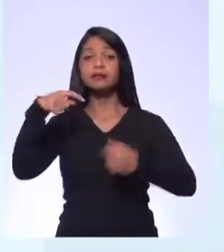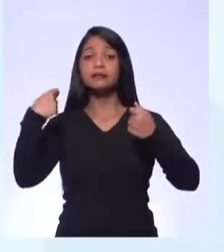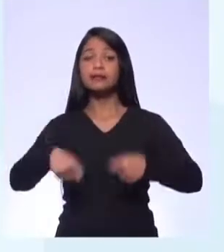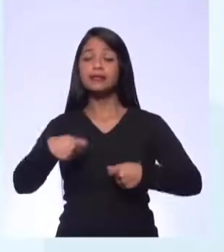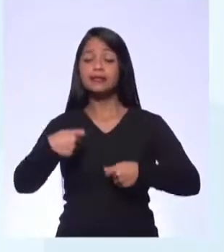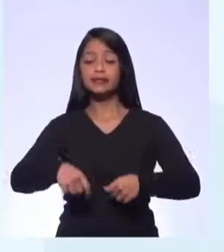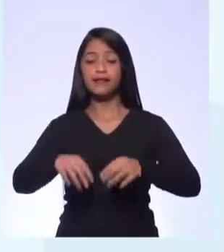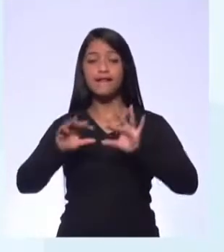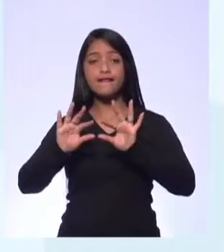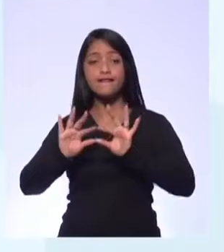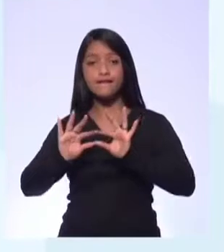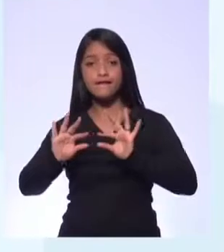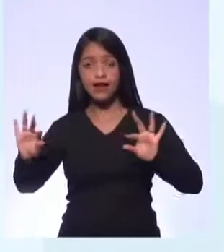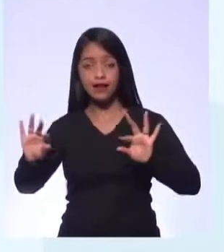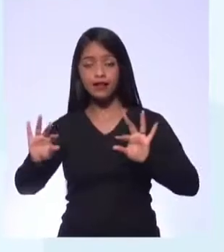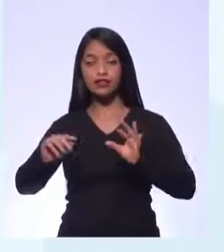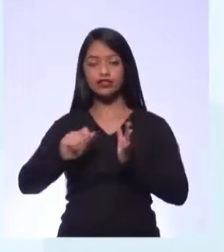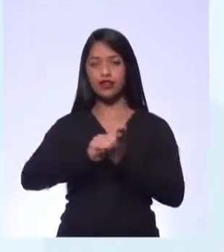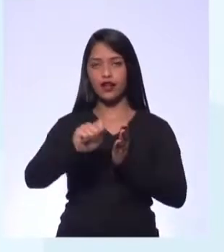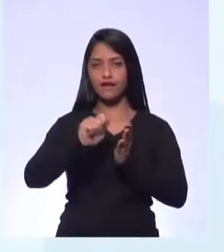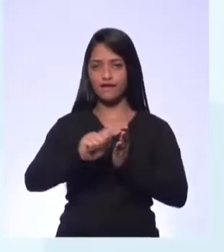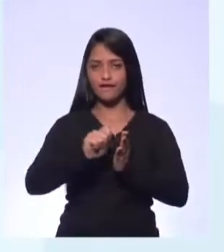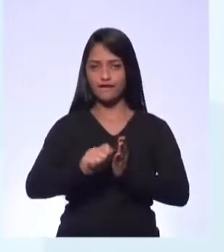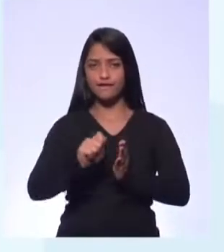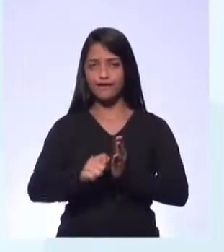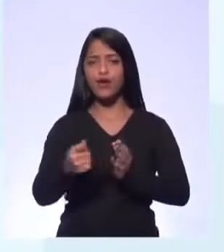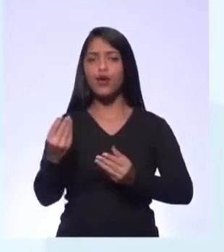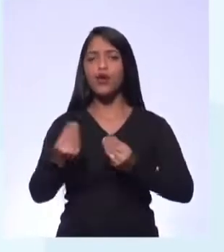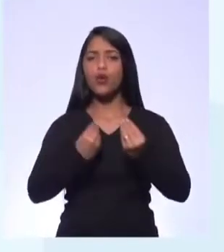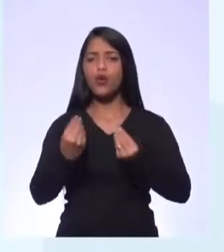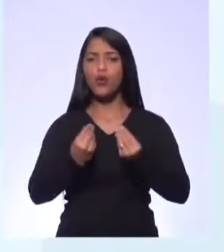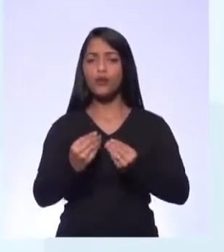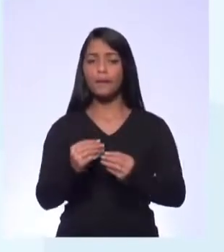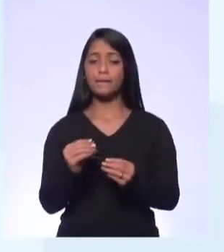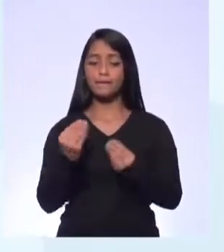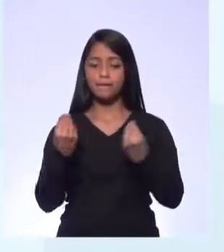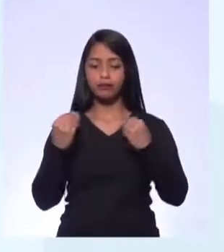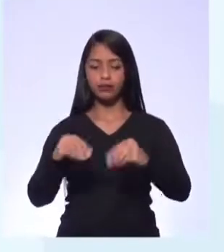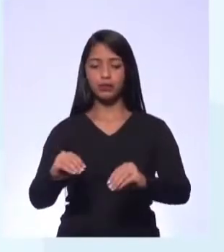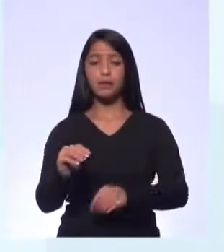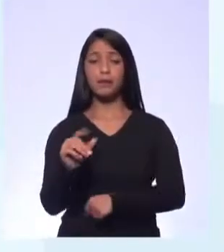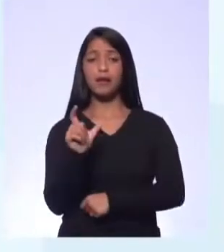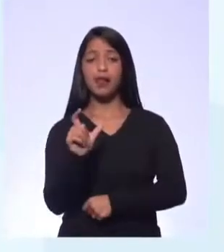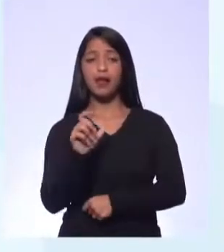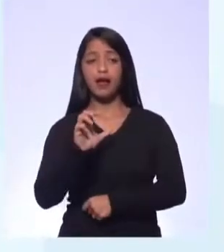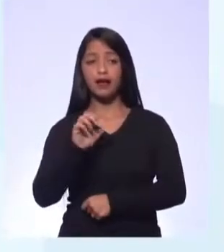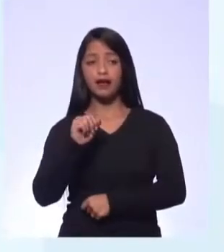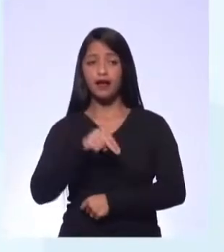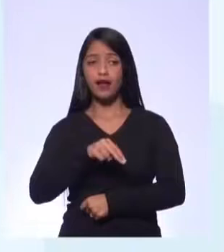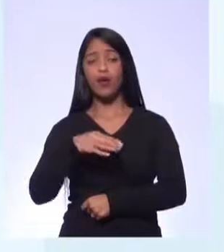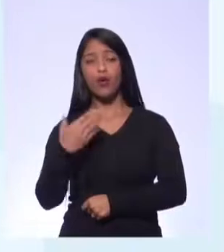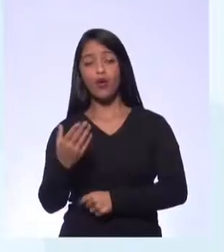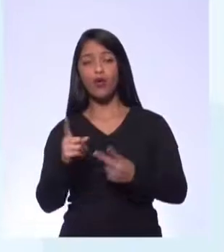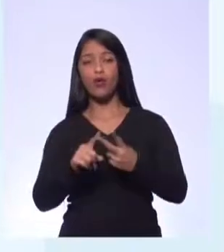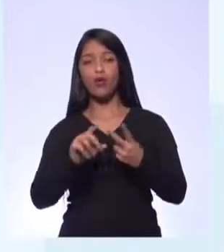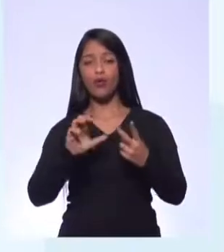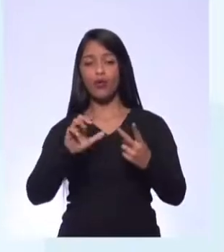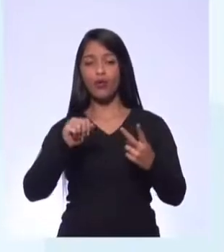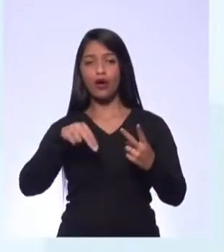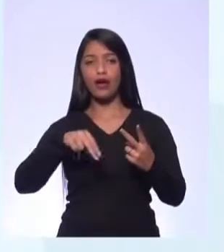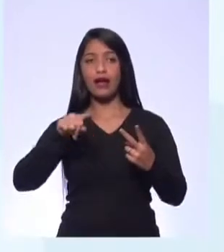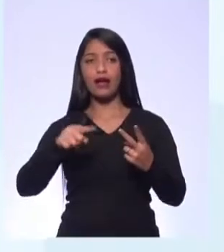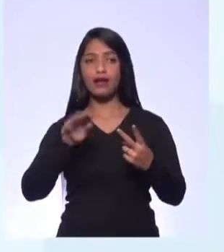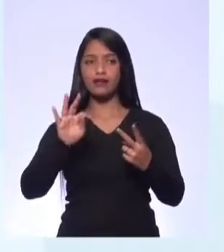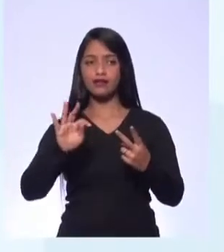a frase usando o can e o can't. A primeira, use the modal